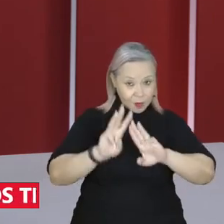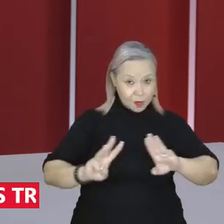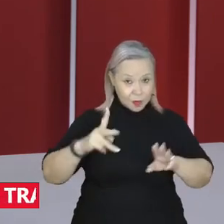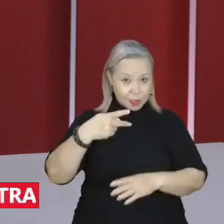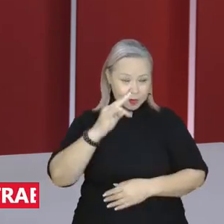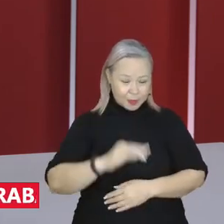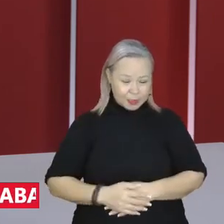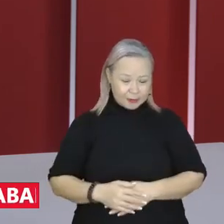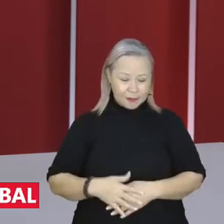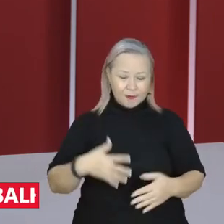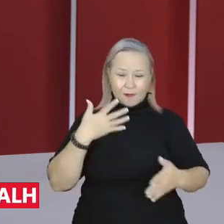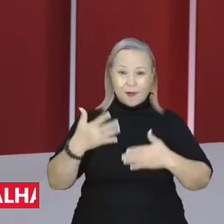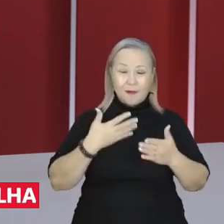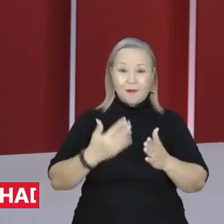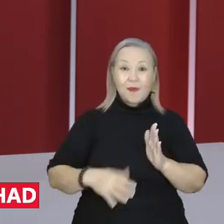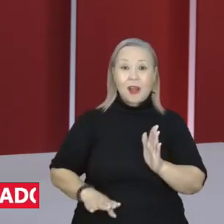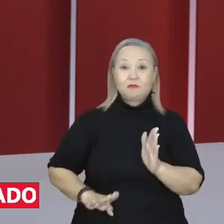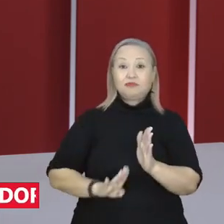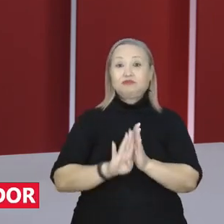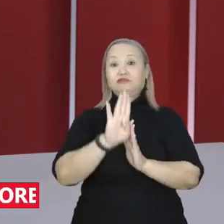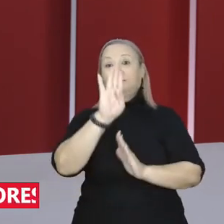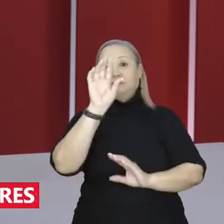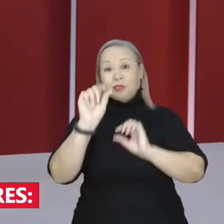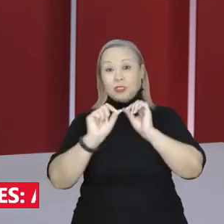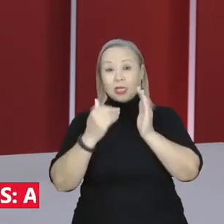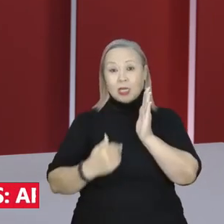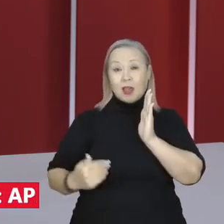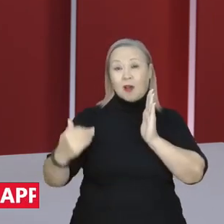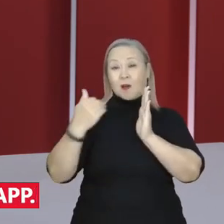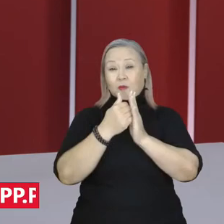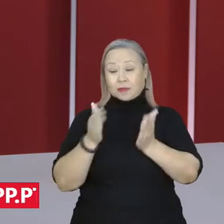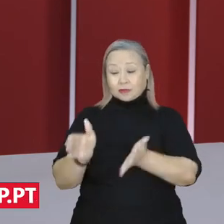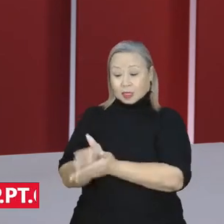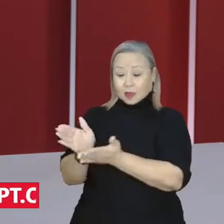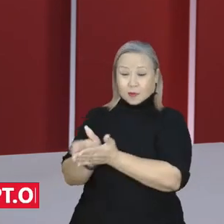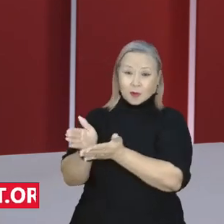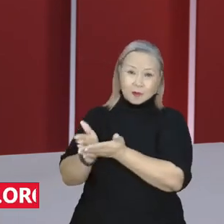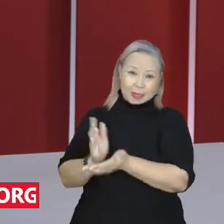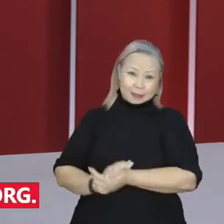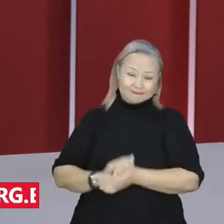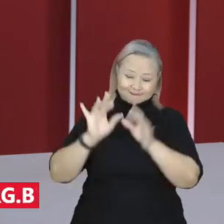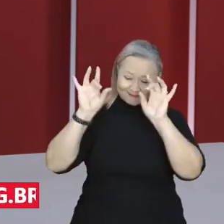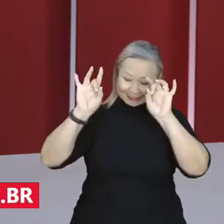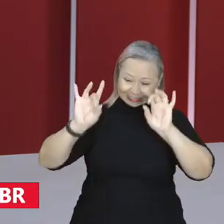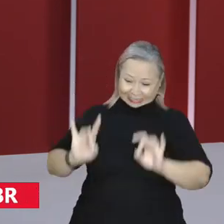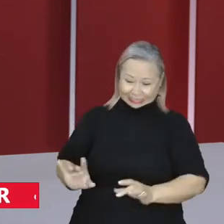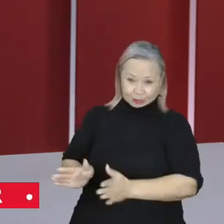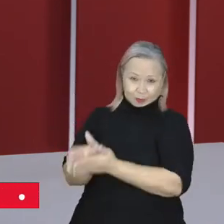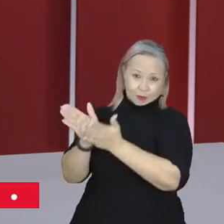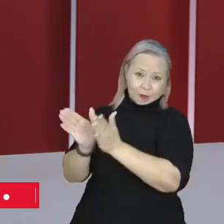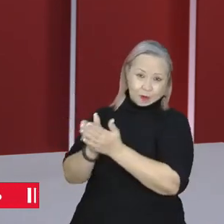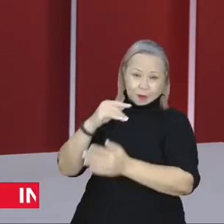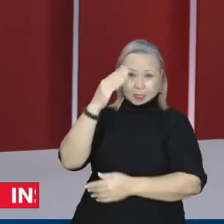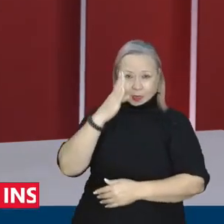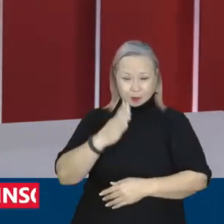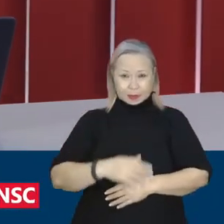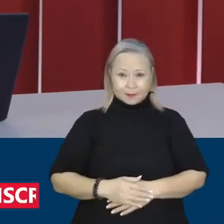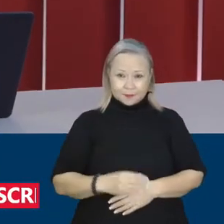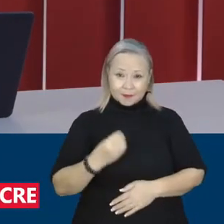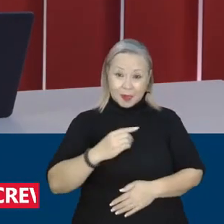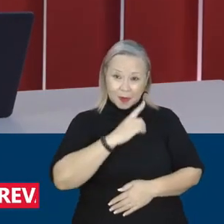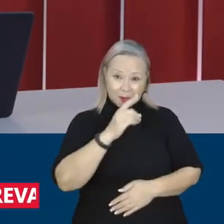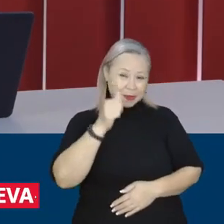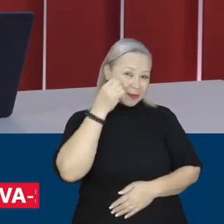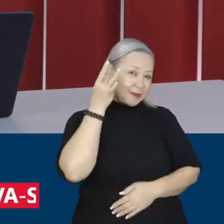recorde vergonhoso aí para o nosso país que é o aumento da pobreza e da extrema pobreza né no Brasil bom dia para você